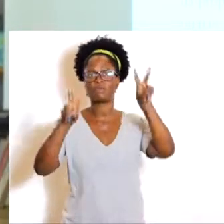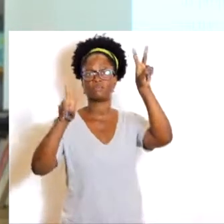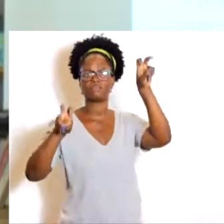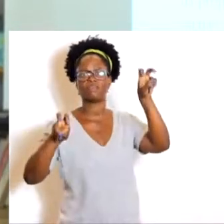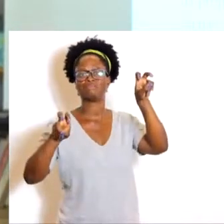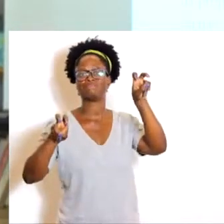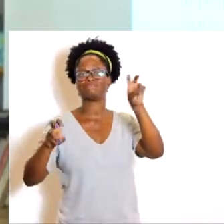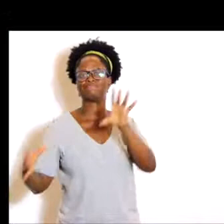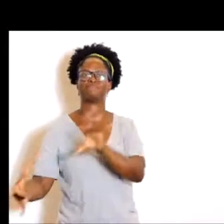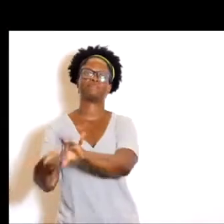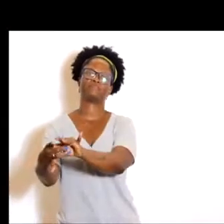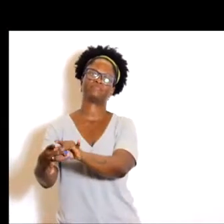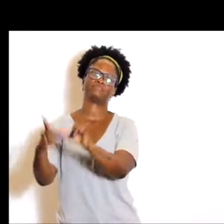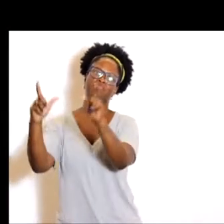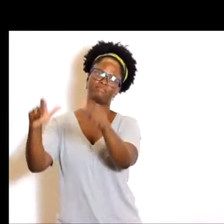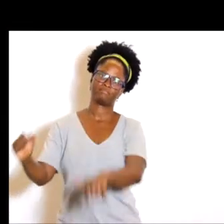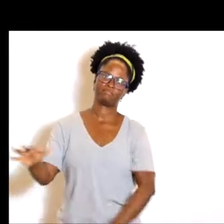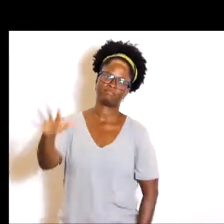ofertório